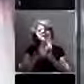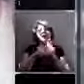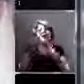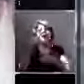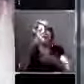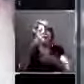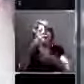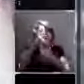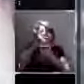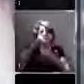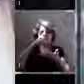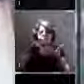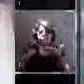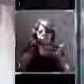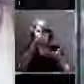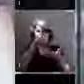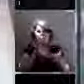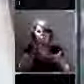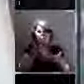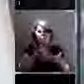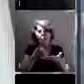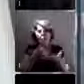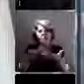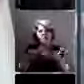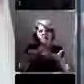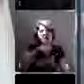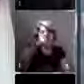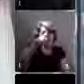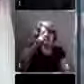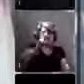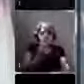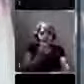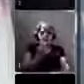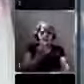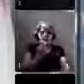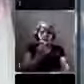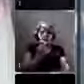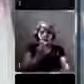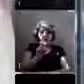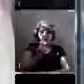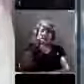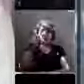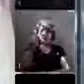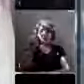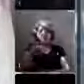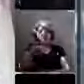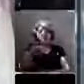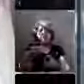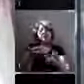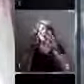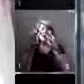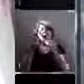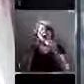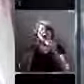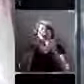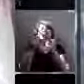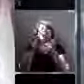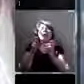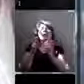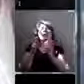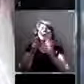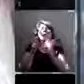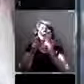muito boa, meu Deus. Na página 95, só cuidar ali, que tem também erro, tem um E a mais na característica